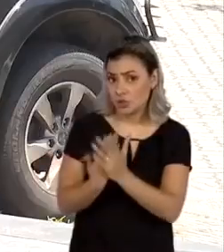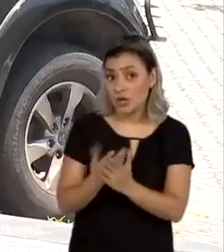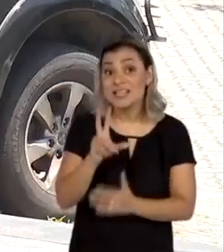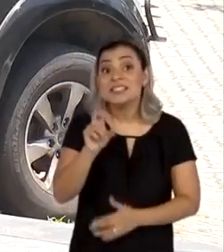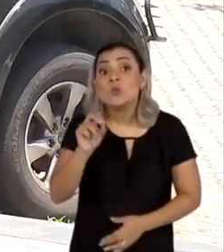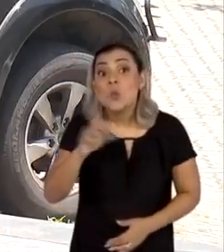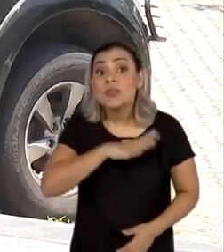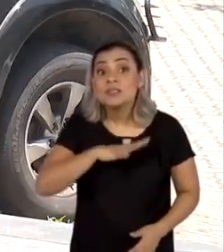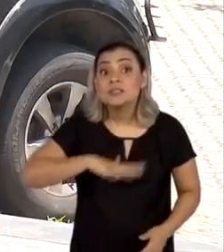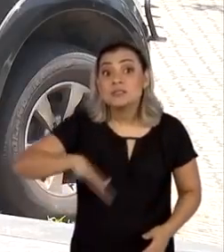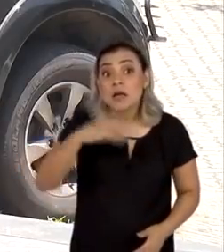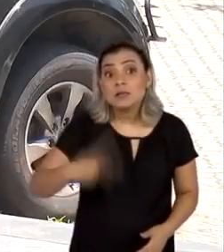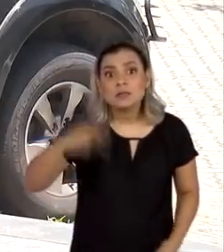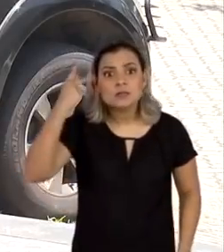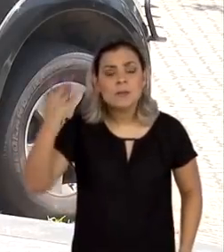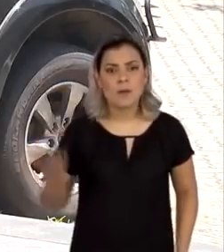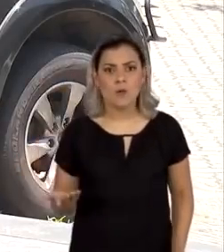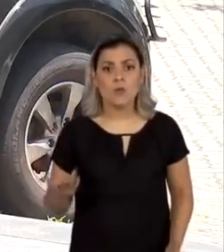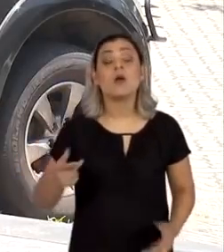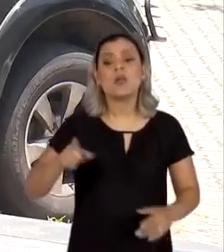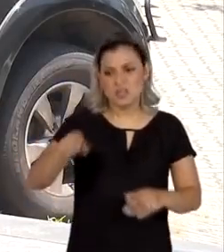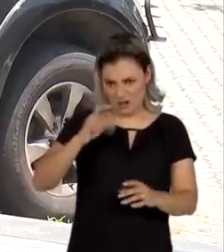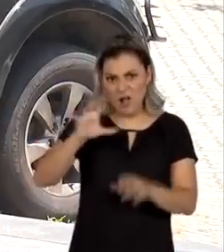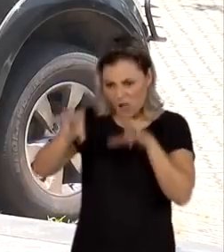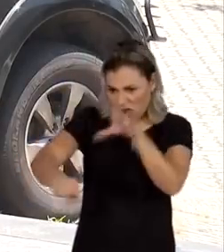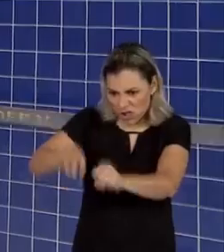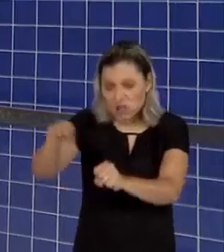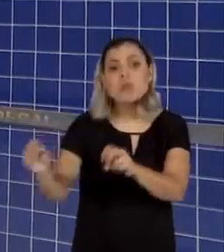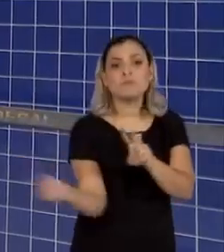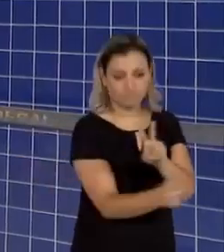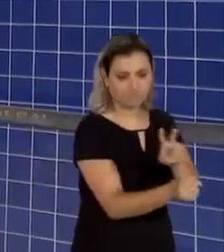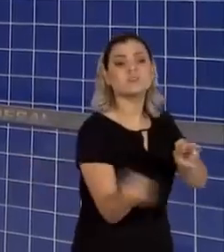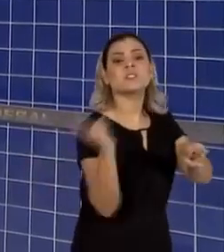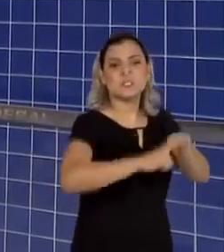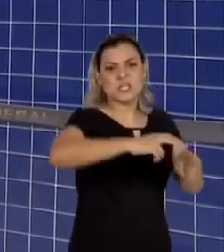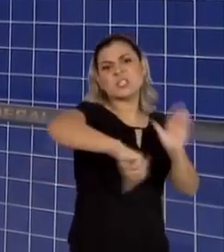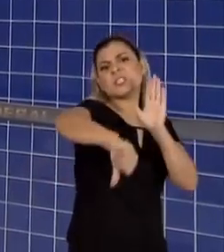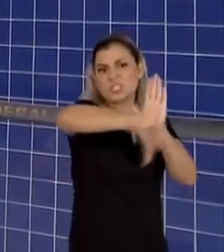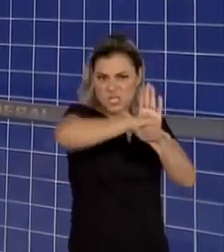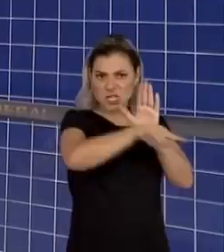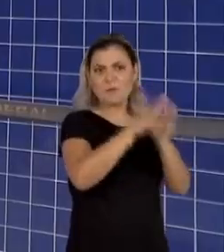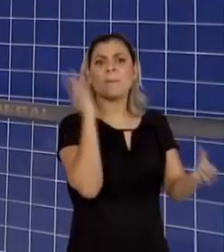paulistas. Os investigados responderão por crimes de organização criminosa, fraude a